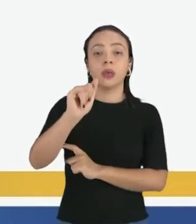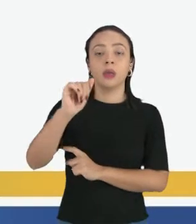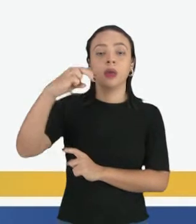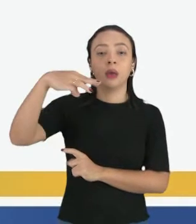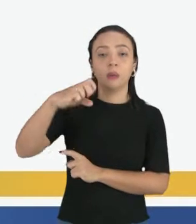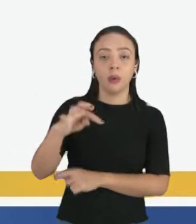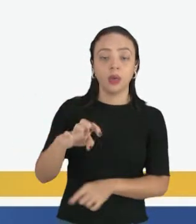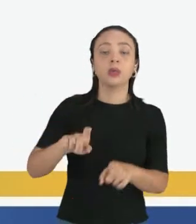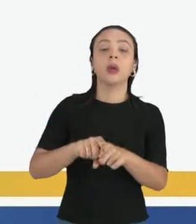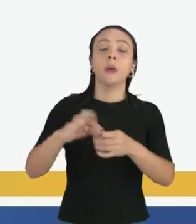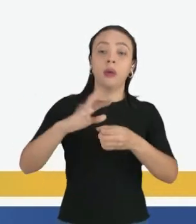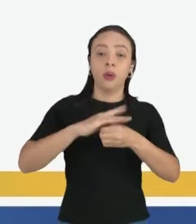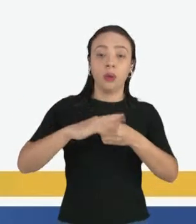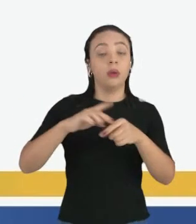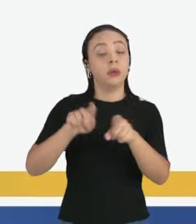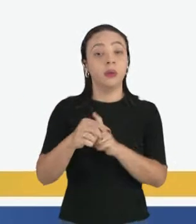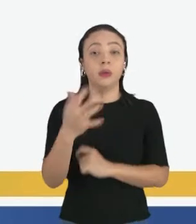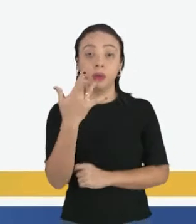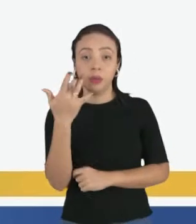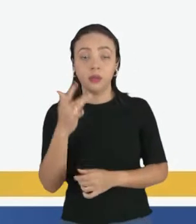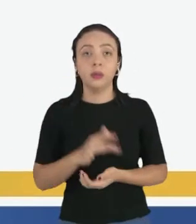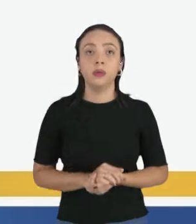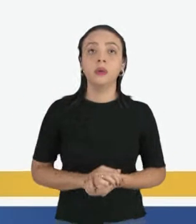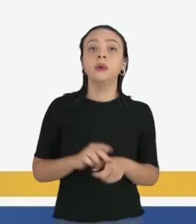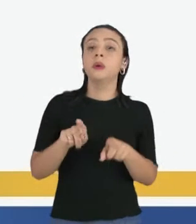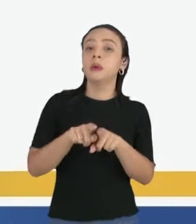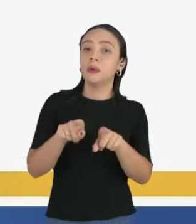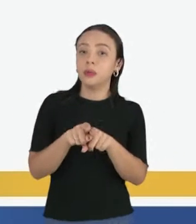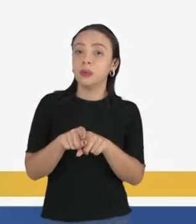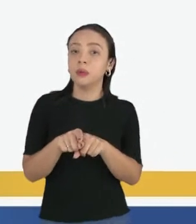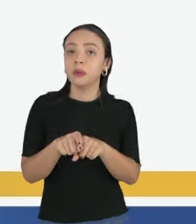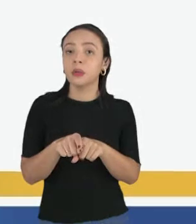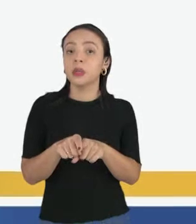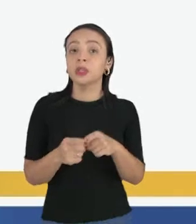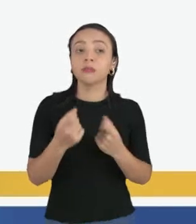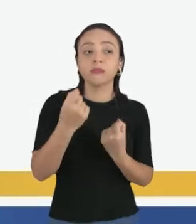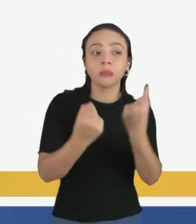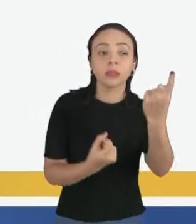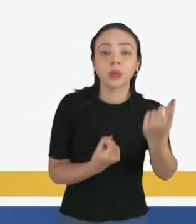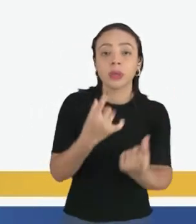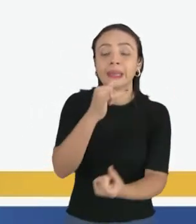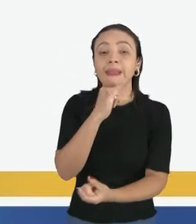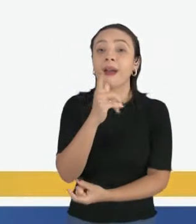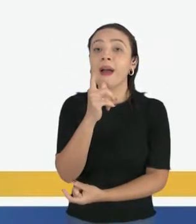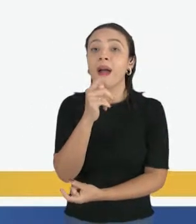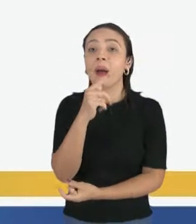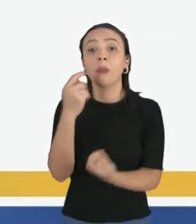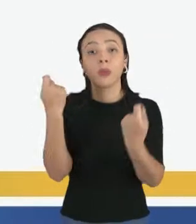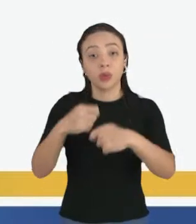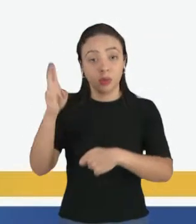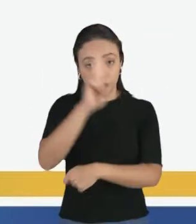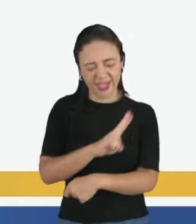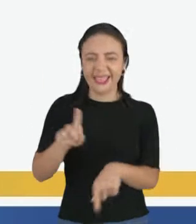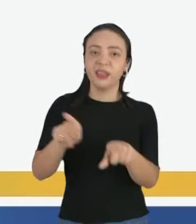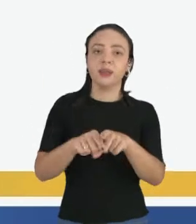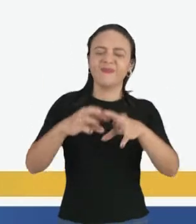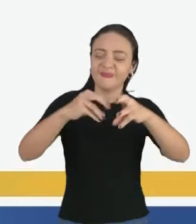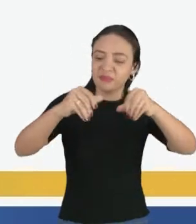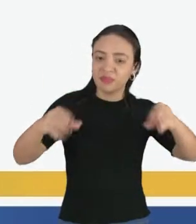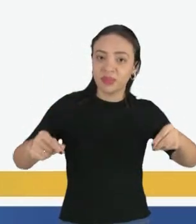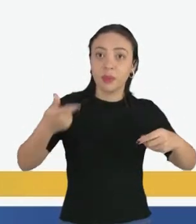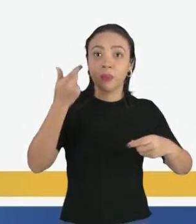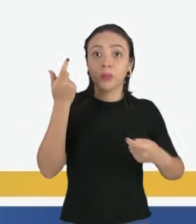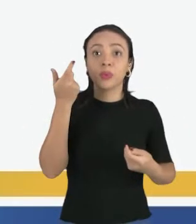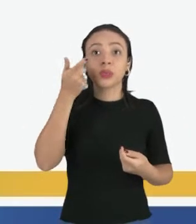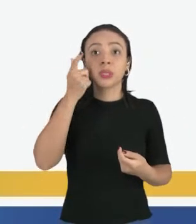petróleo, mas também ser recursos escassos, como é o caso da água potável e as terras férteis